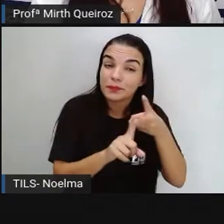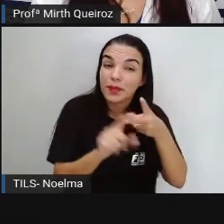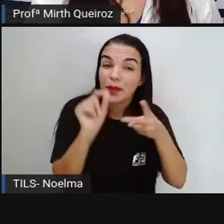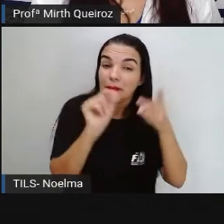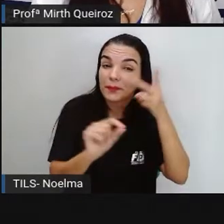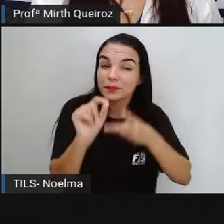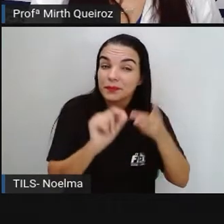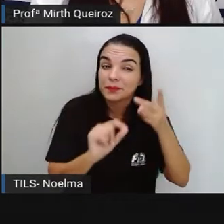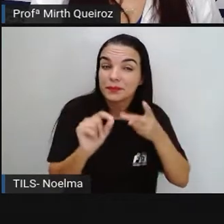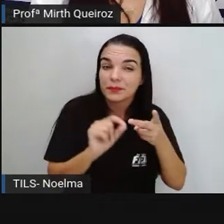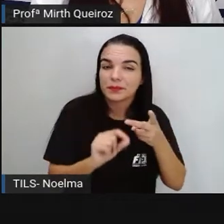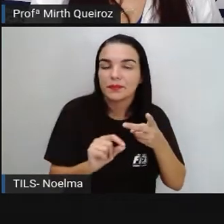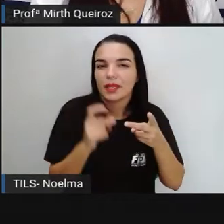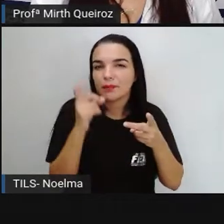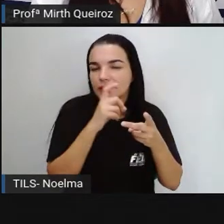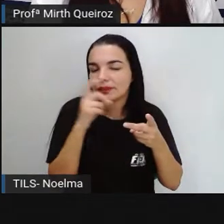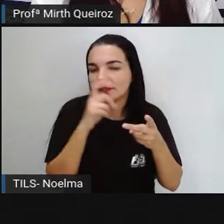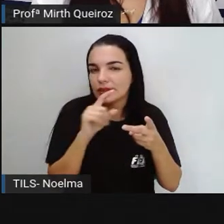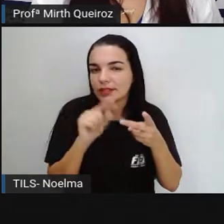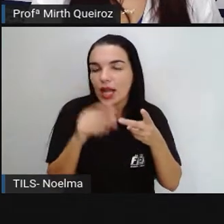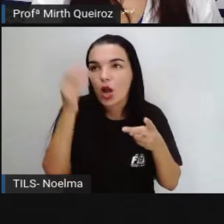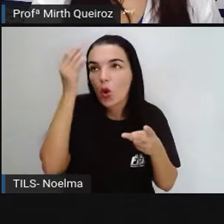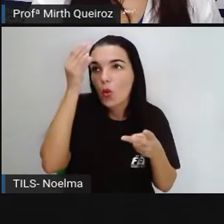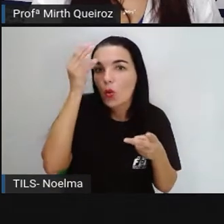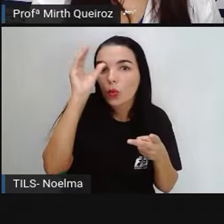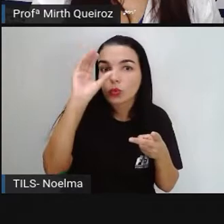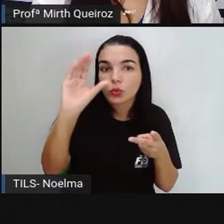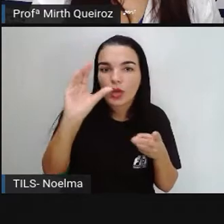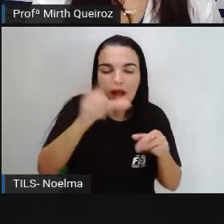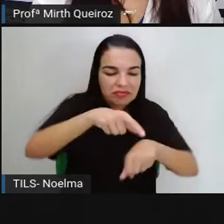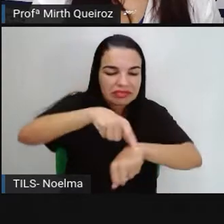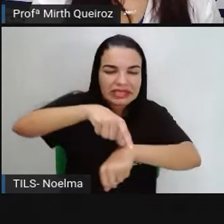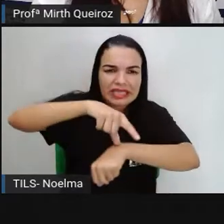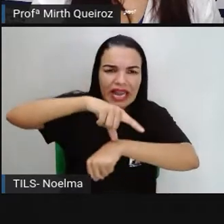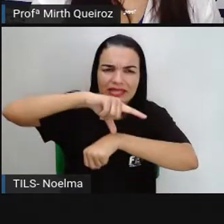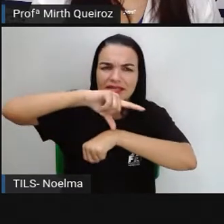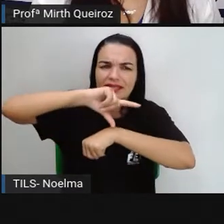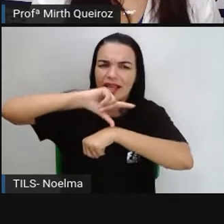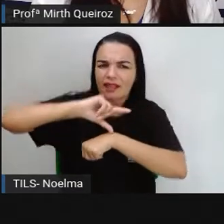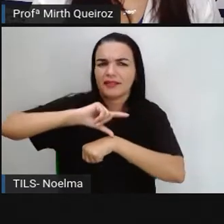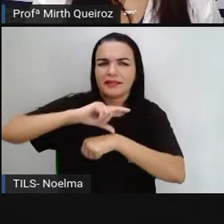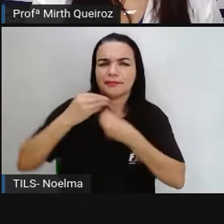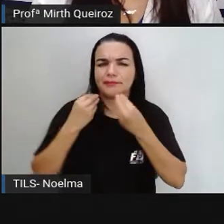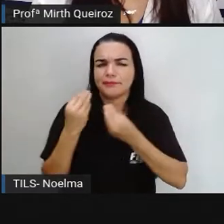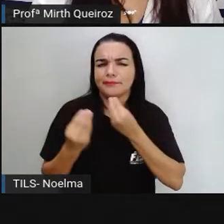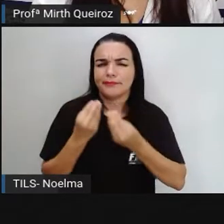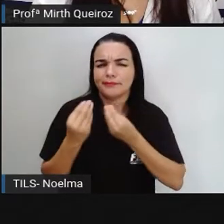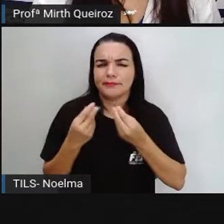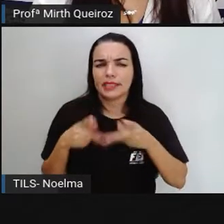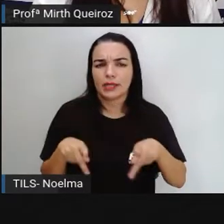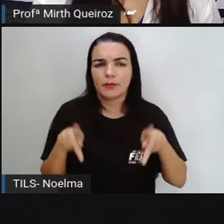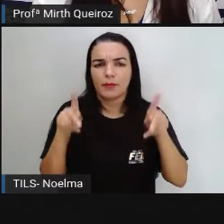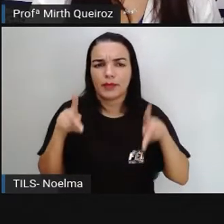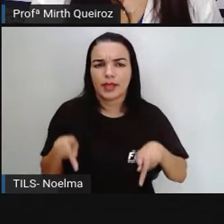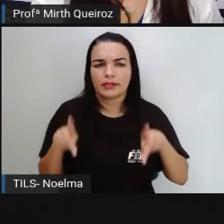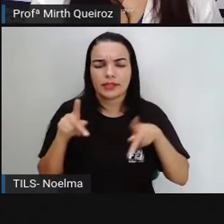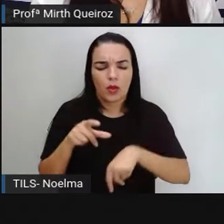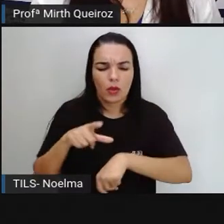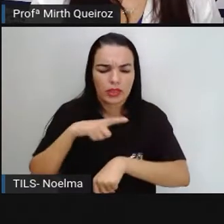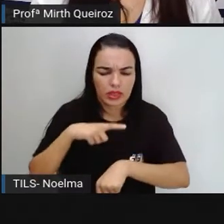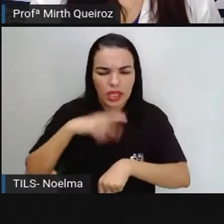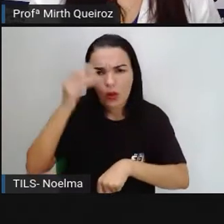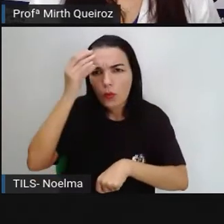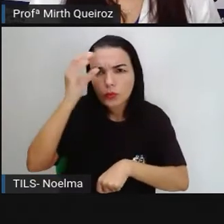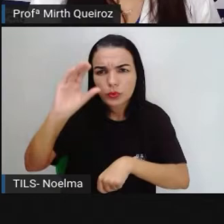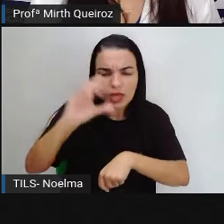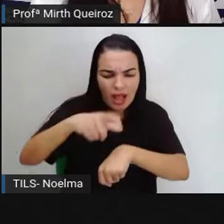gente tem aí como culturas atrasadas, né? As populações indígenas como culturas atrasadas. Essa é a